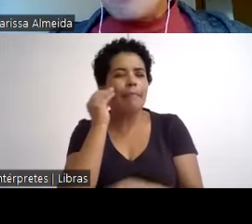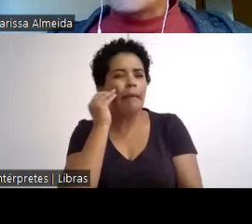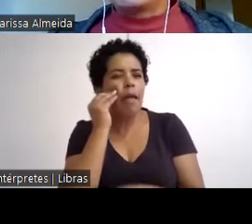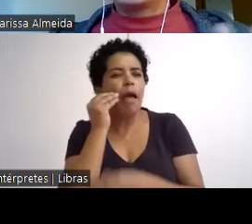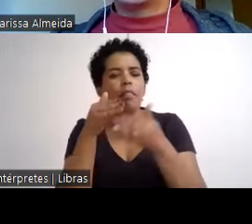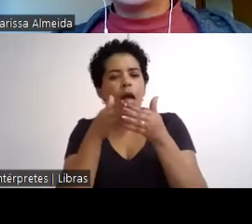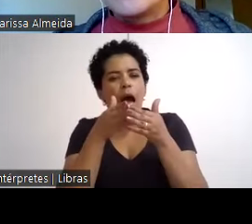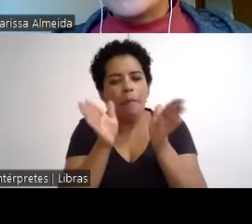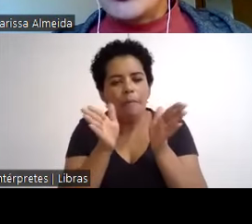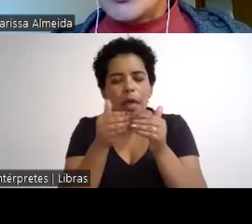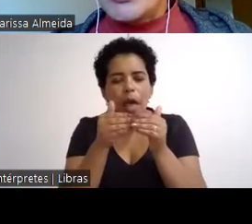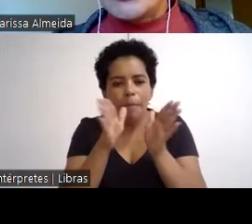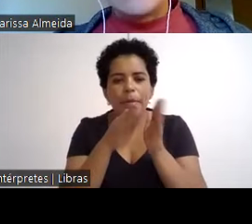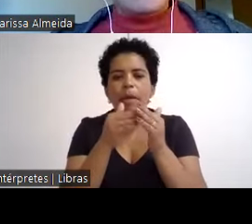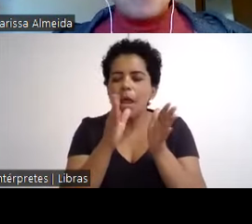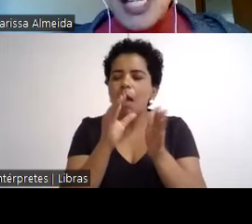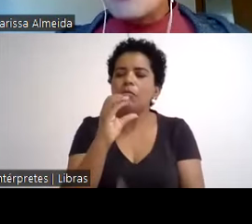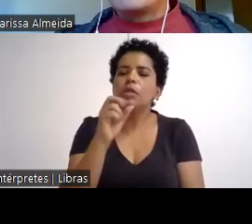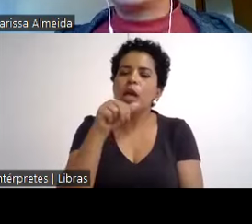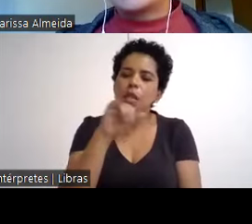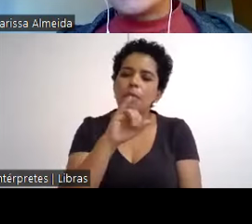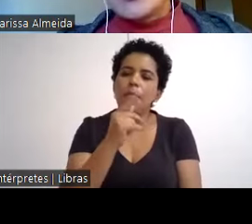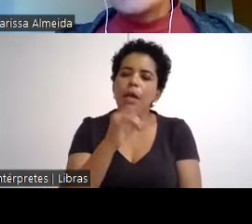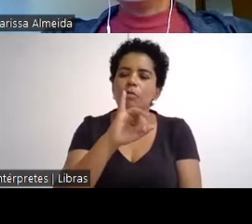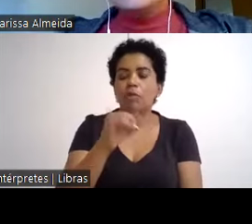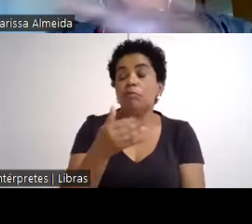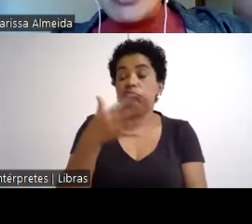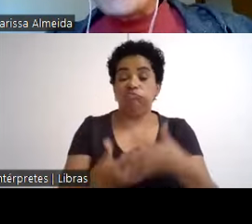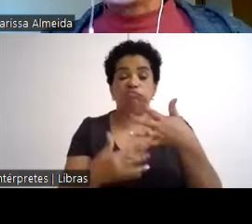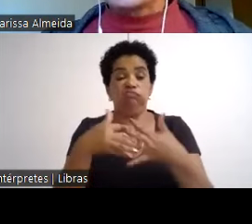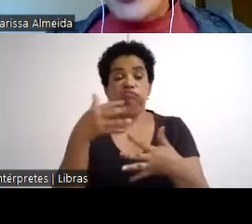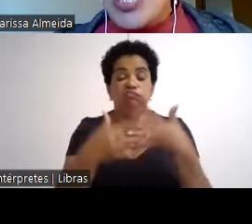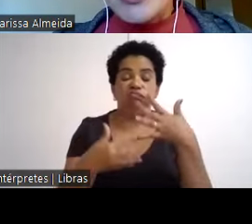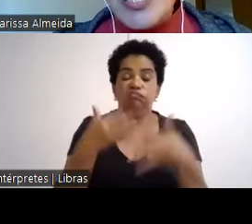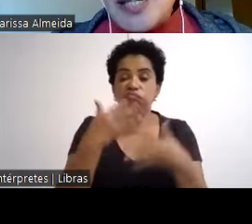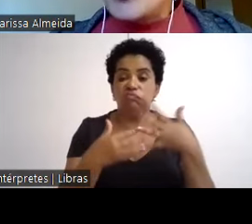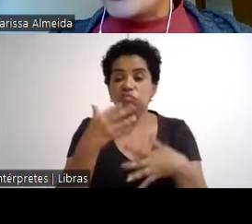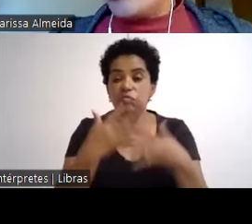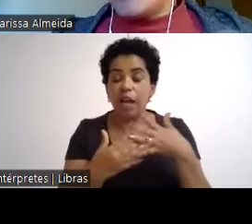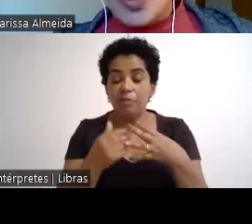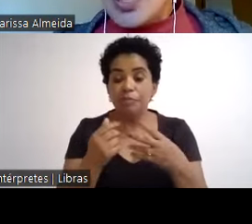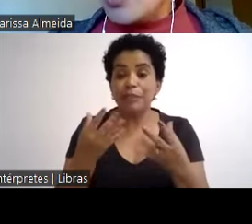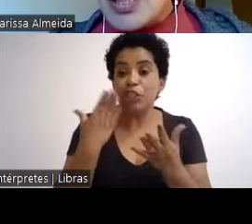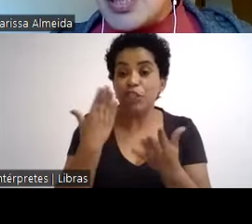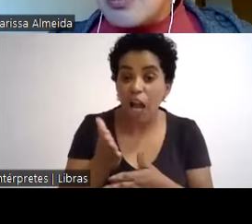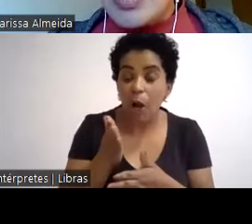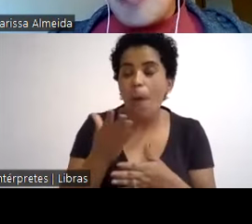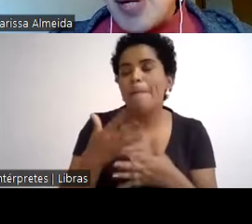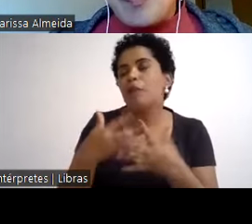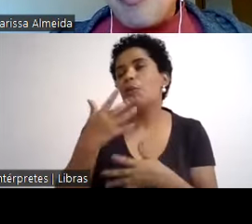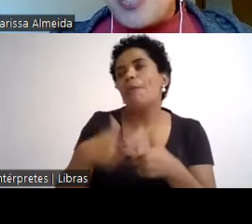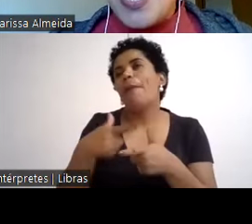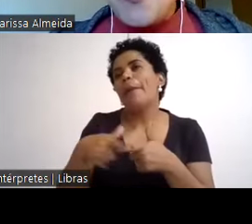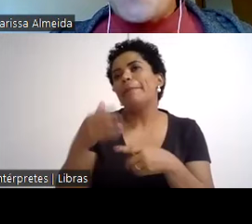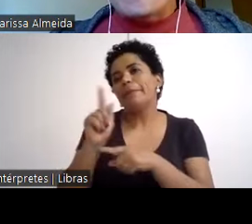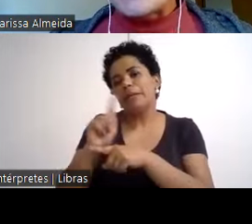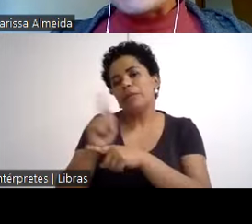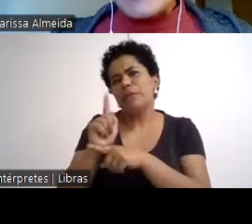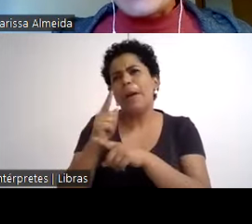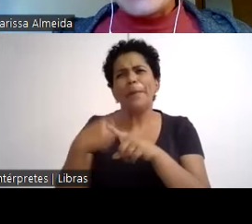na composição da diretoria. A briga começa na gestão do dia a dia, porque tem um monte de coisa, de trabalho para